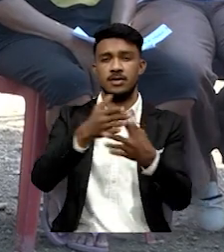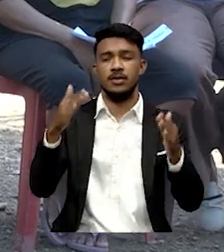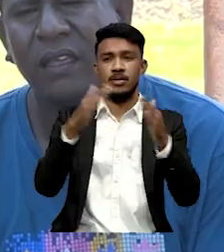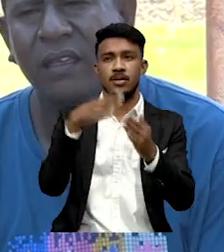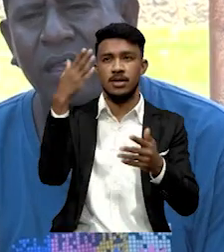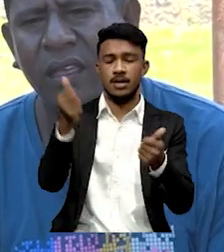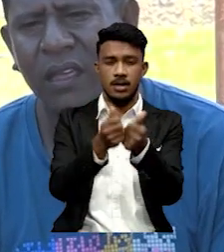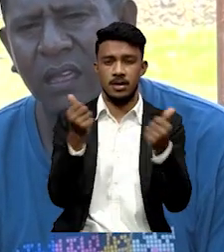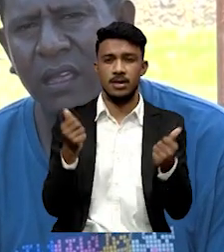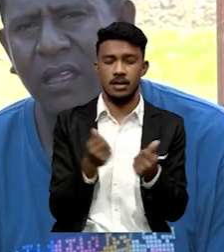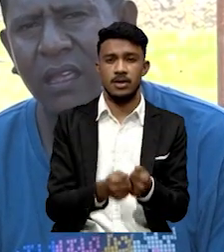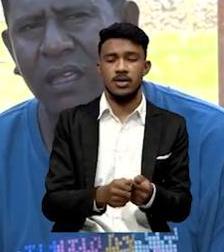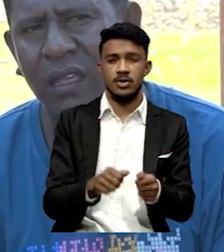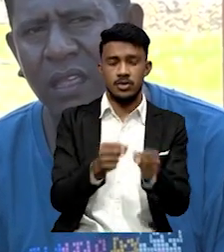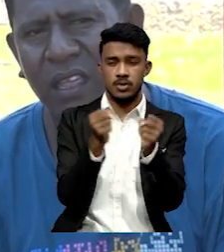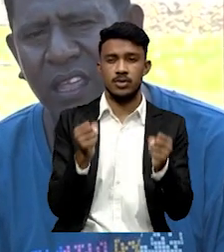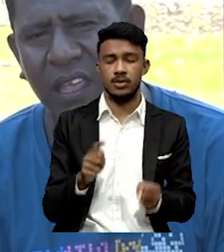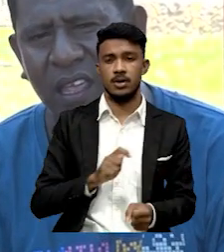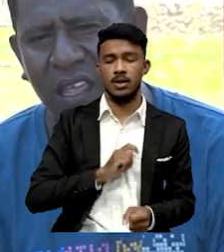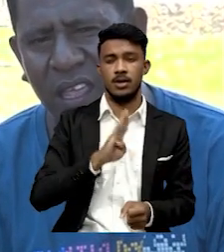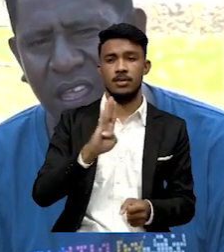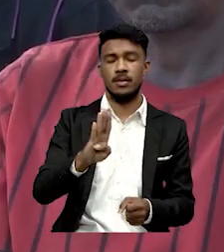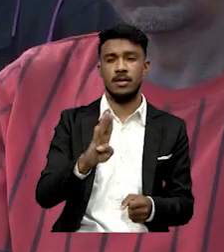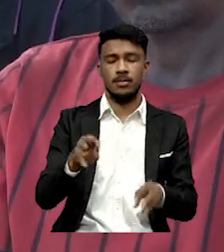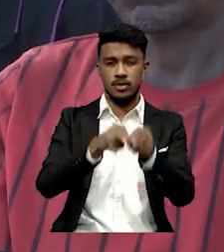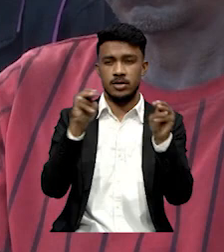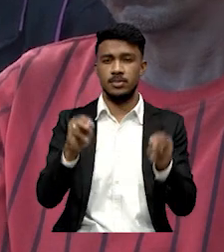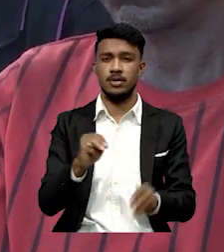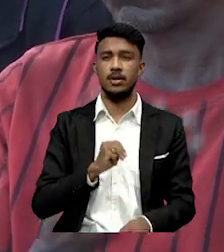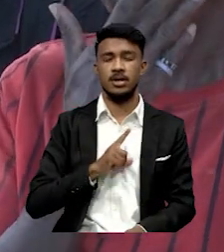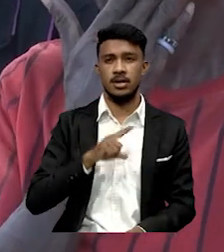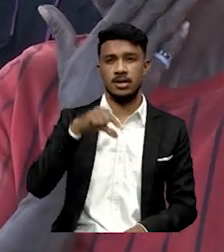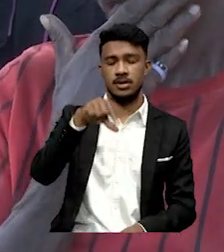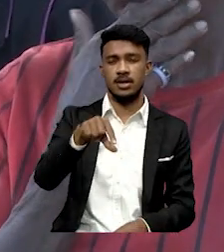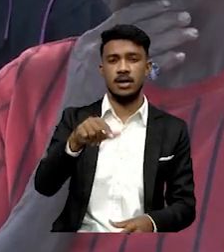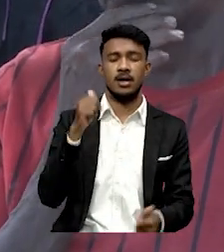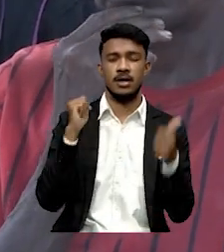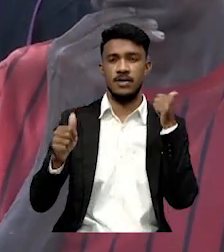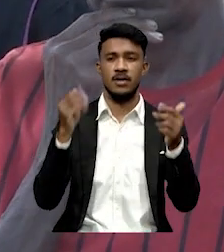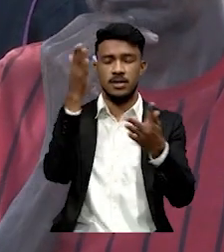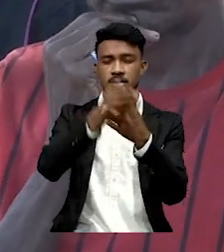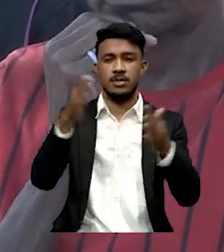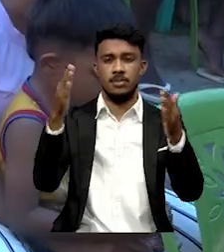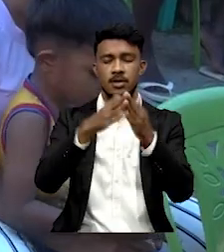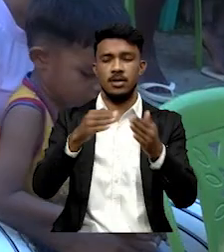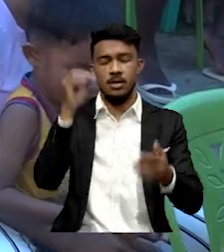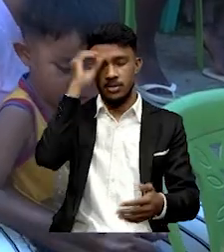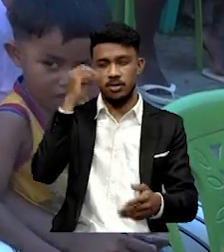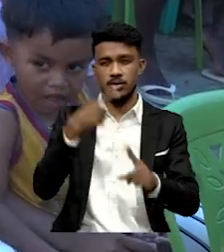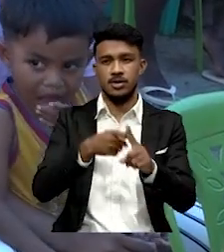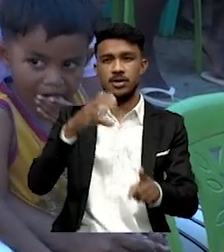Turleu, Sucutibar, posto administrativo Barzartete, município Liquissam. Atividade door-to-door reta na observação Rússia